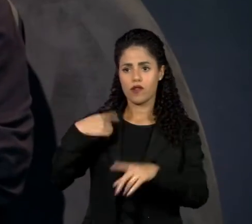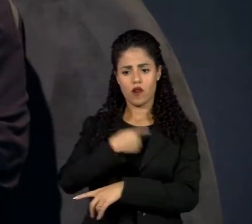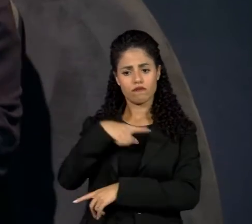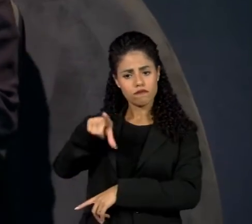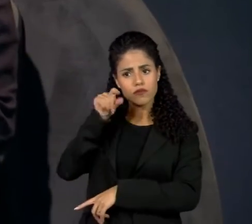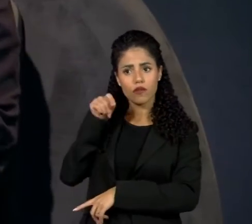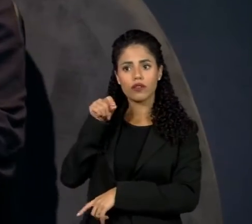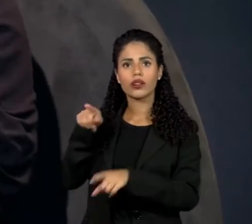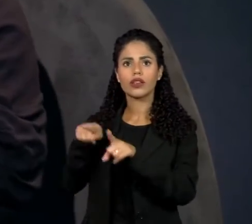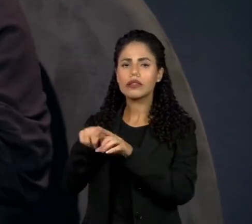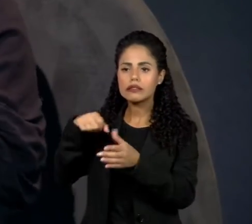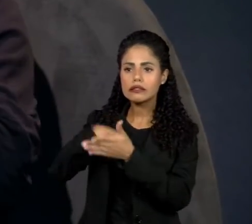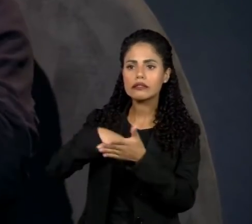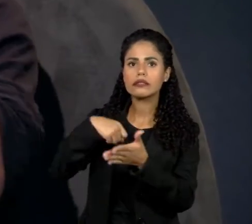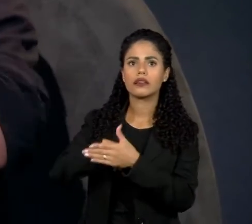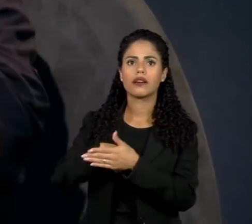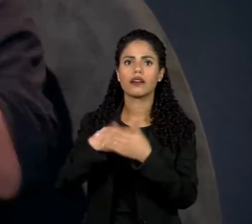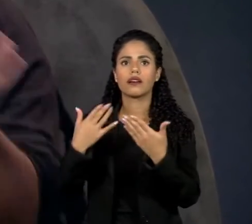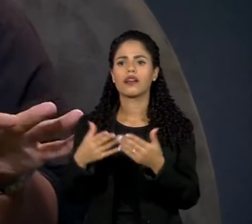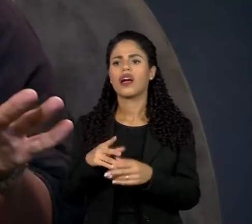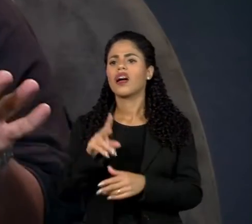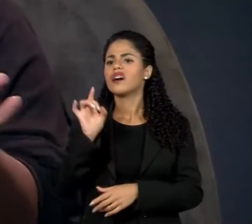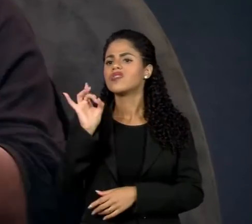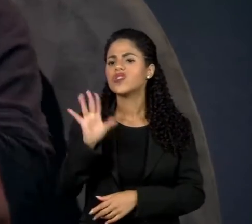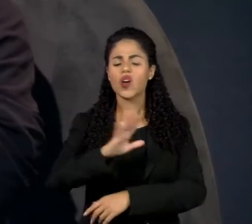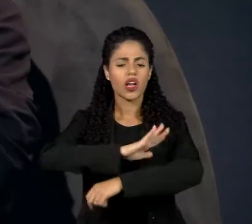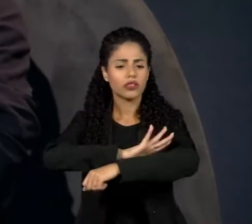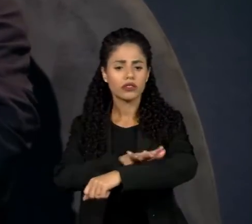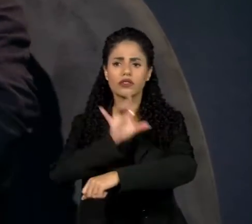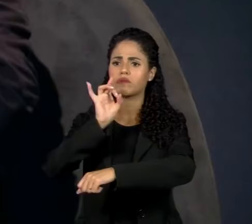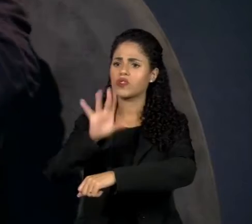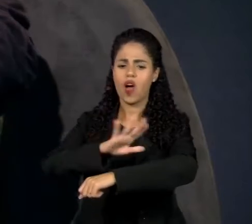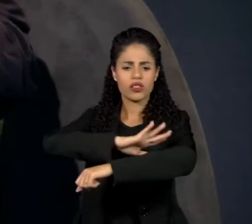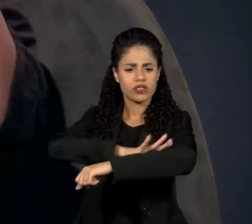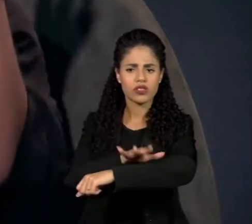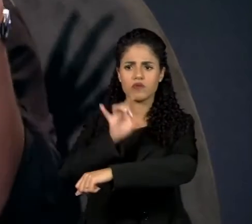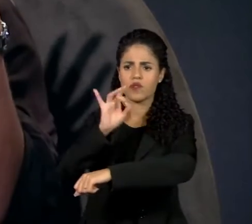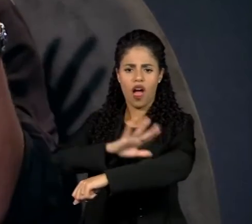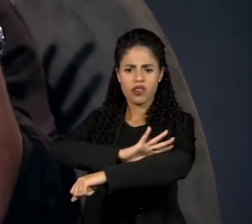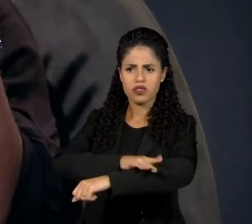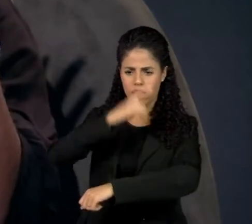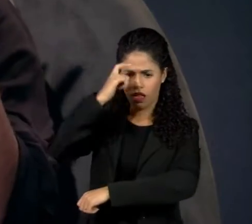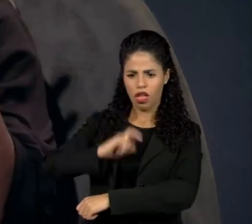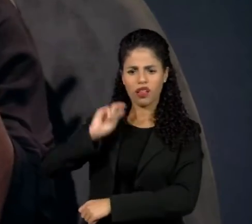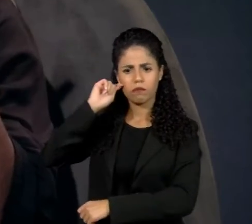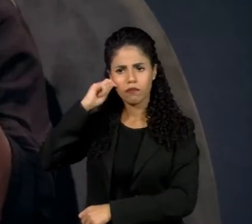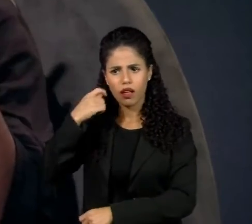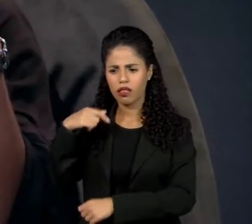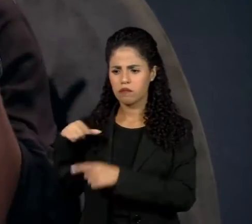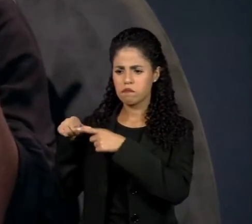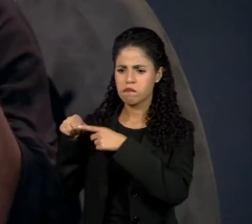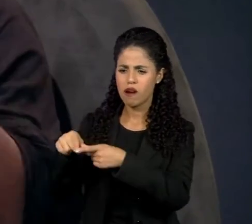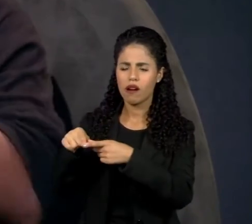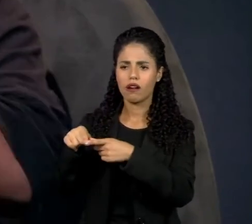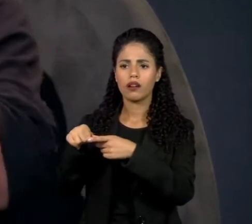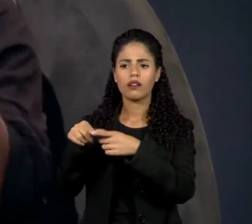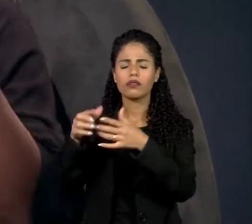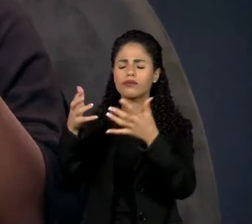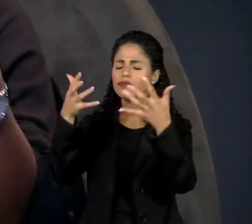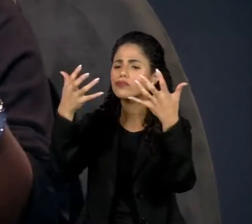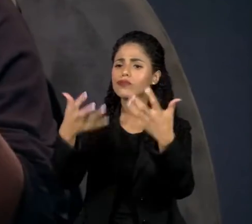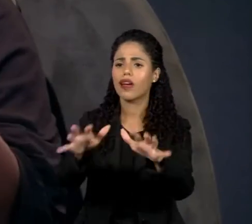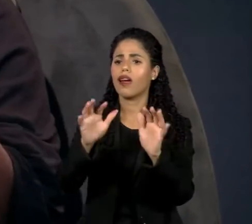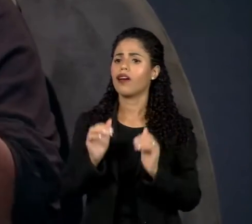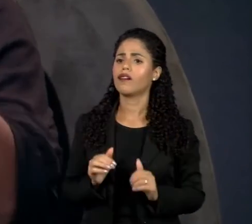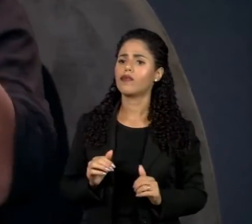agência também cara, não queremos falar sobre racismo, não quero falar sobre como é ser um jovem negro que veio da periferia mais. Essa é a